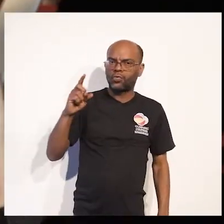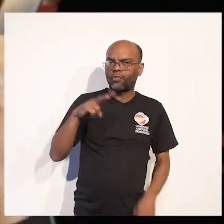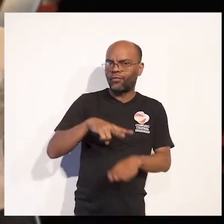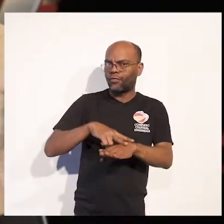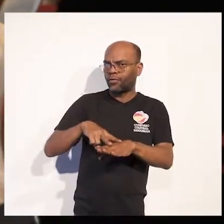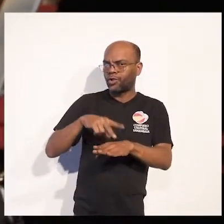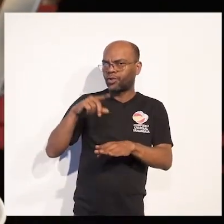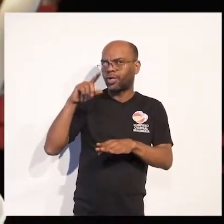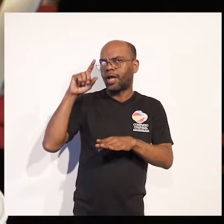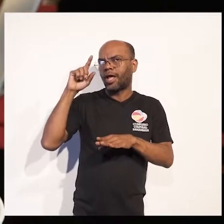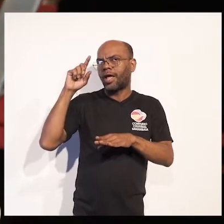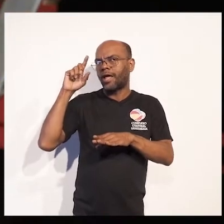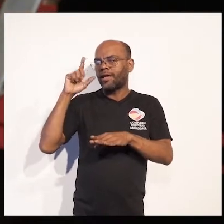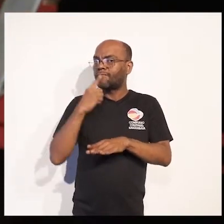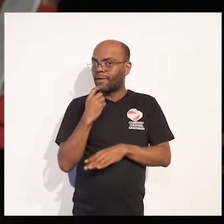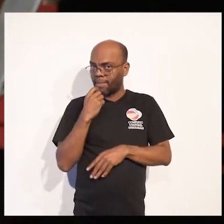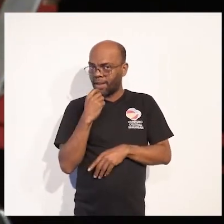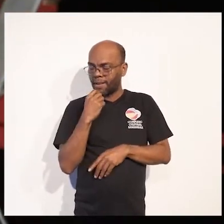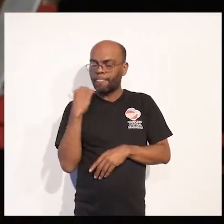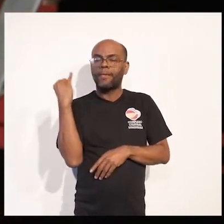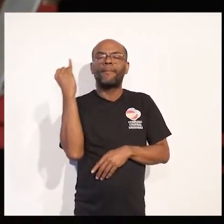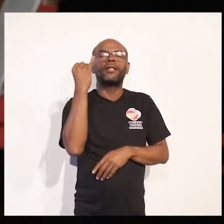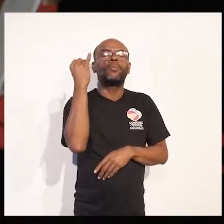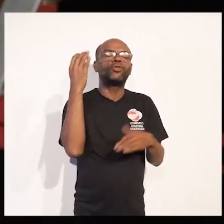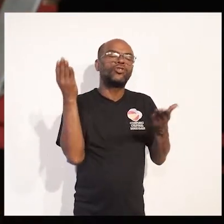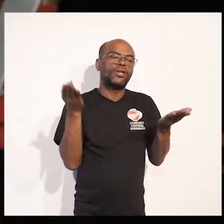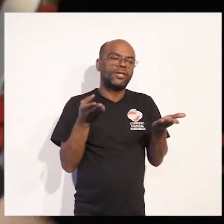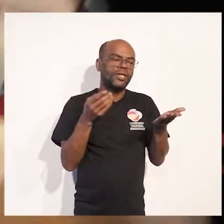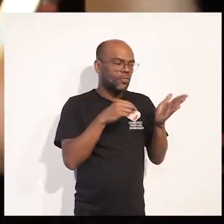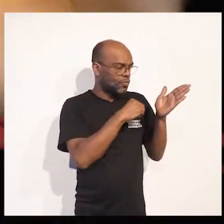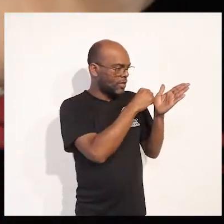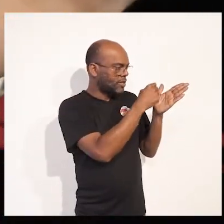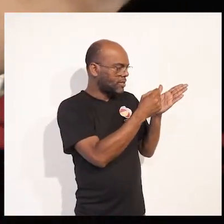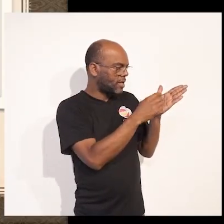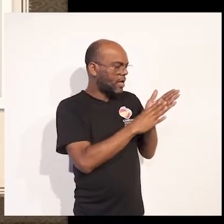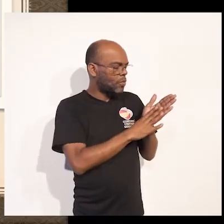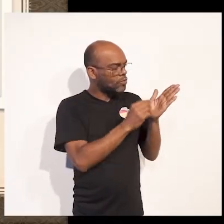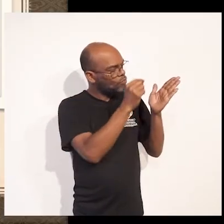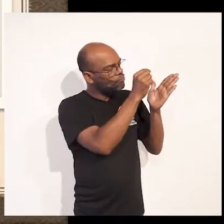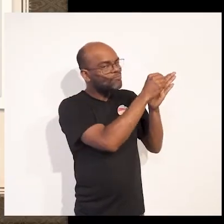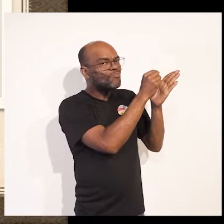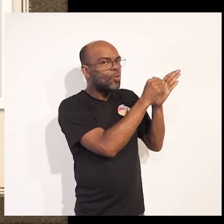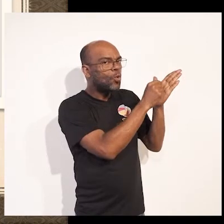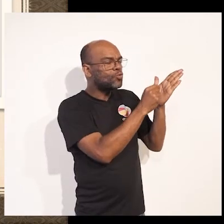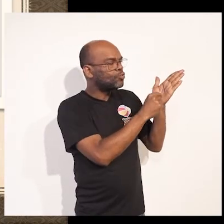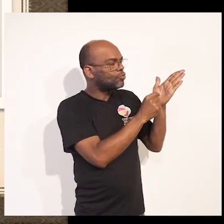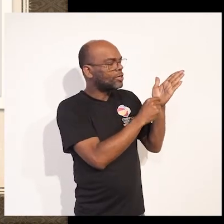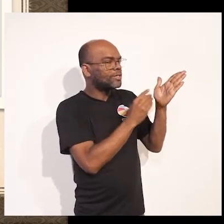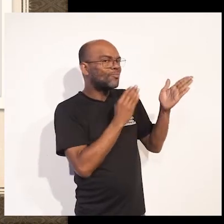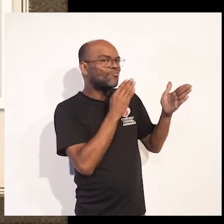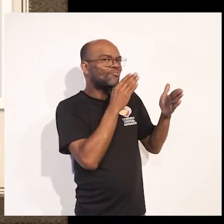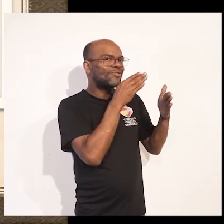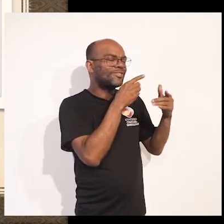para ilustrar. O que mais importante nesse desenho que vocês estão vendo são esses pontilhados que estão